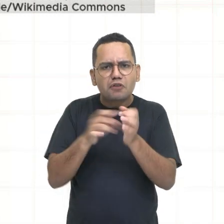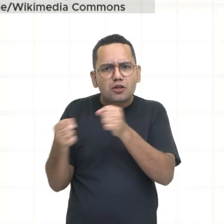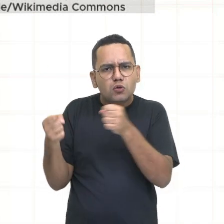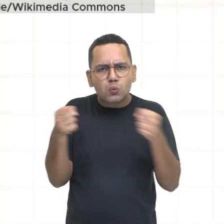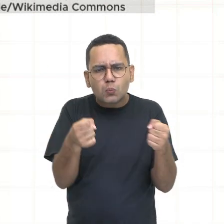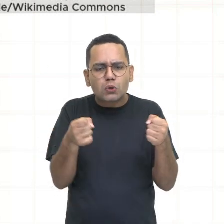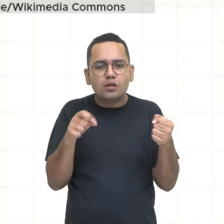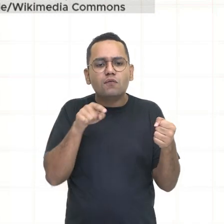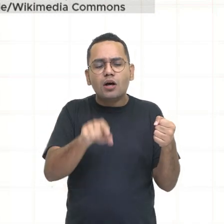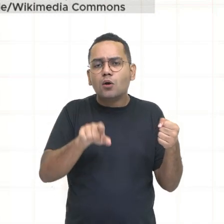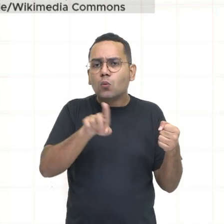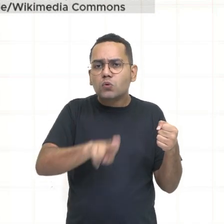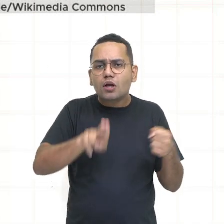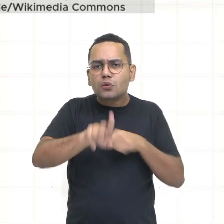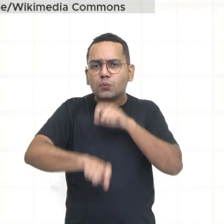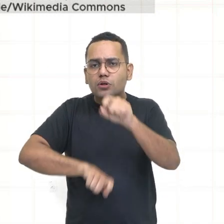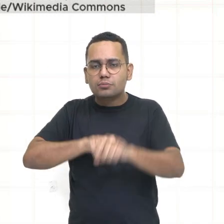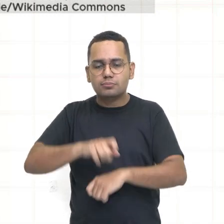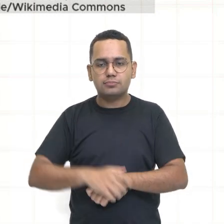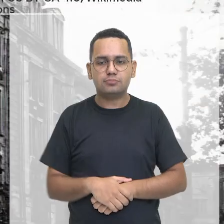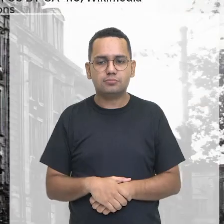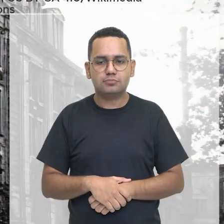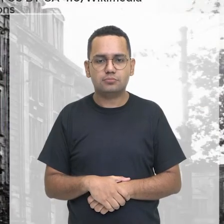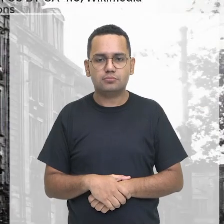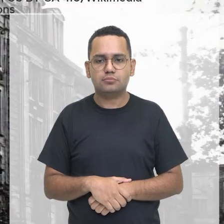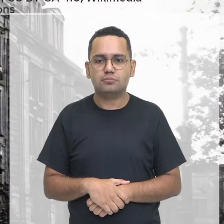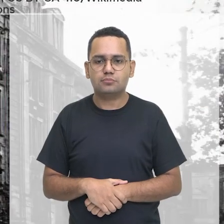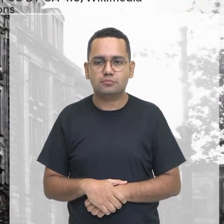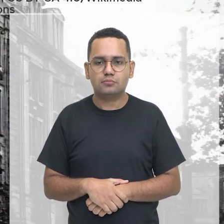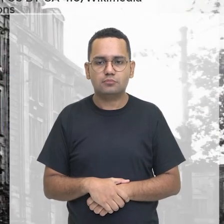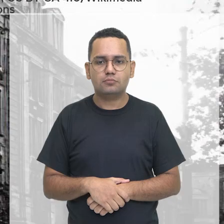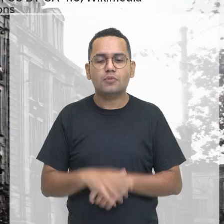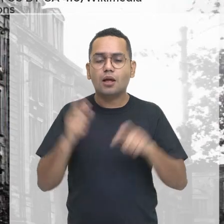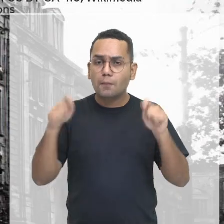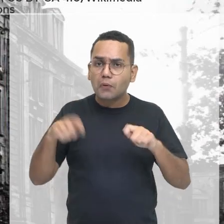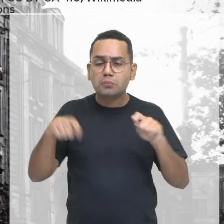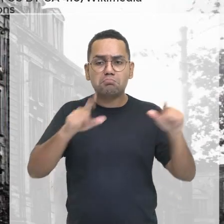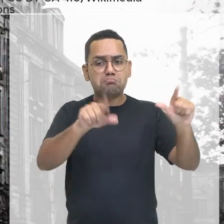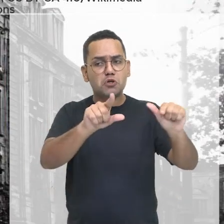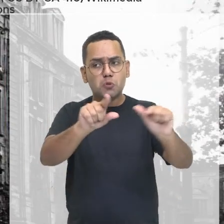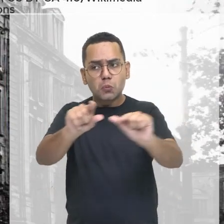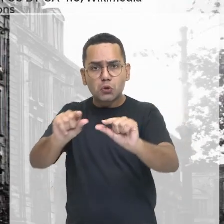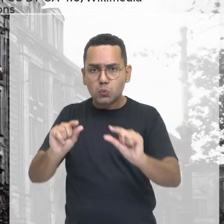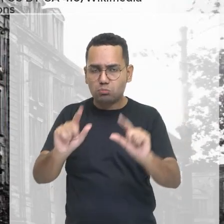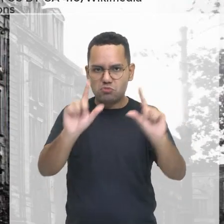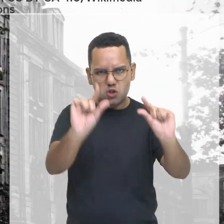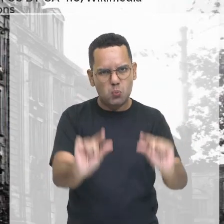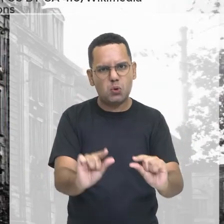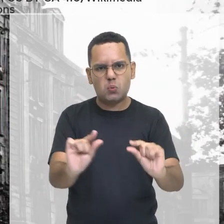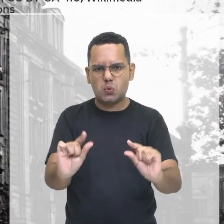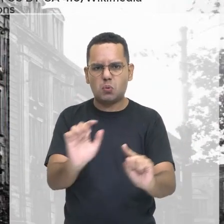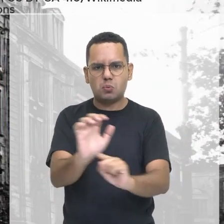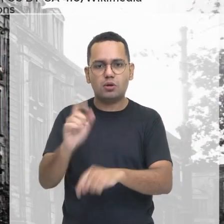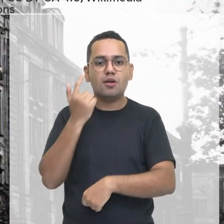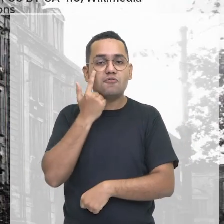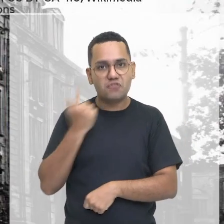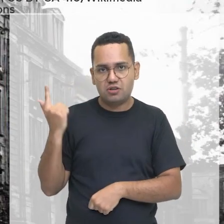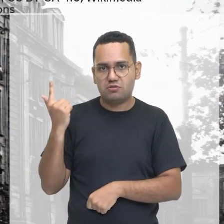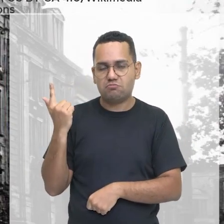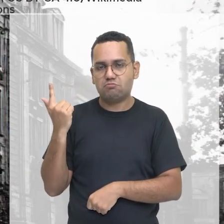as suas estruturas de repressão, né, nazista. Estamos aqui em frente a um